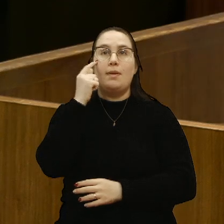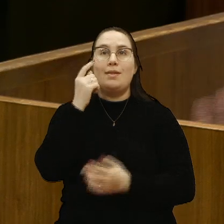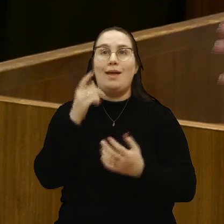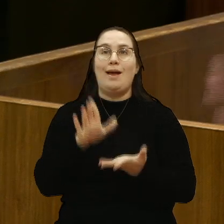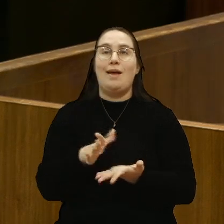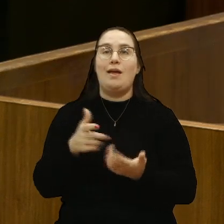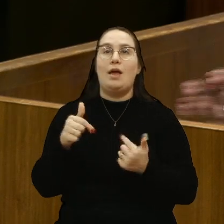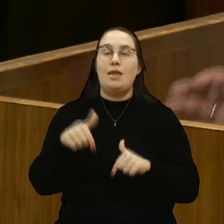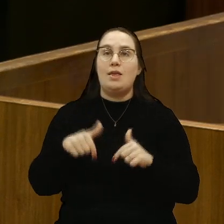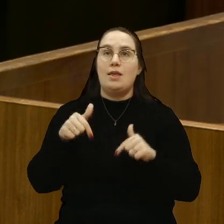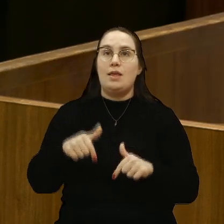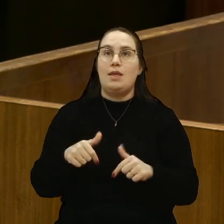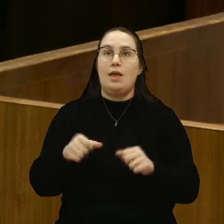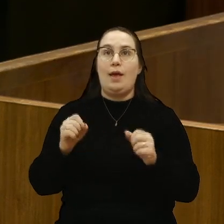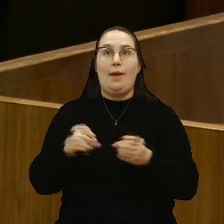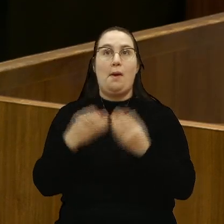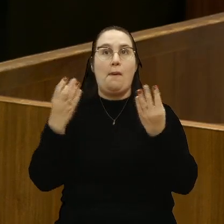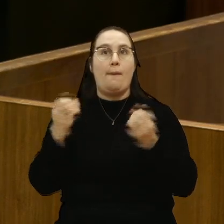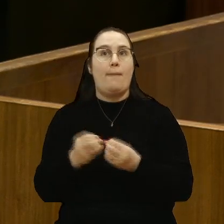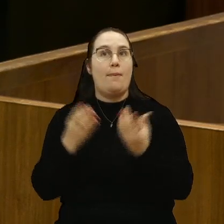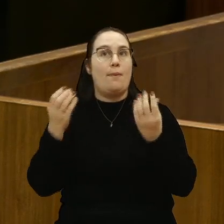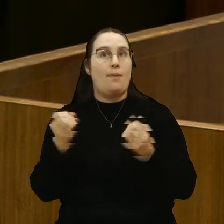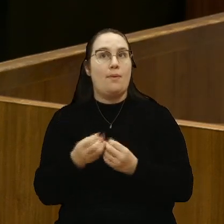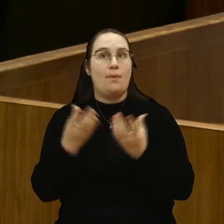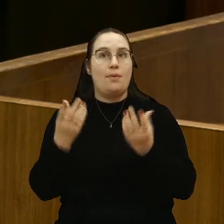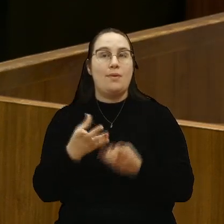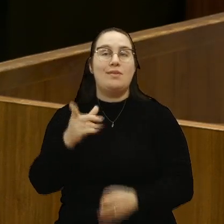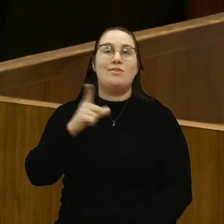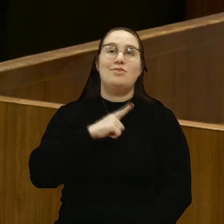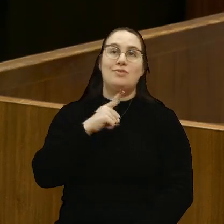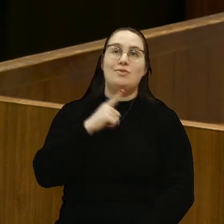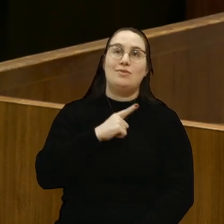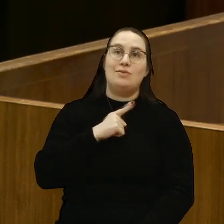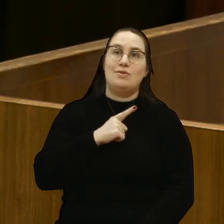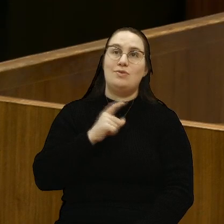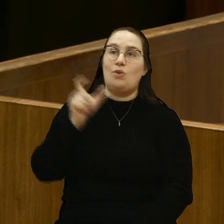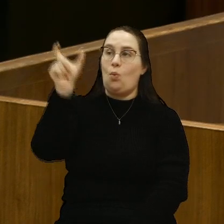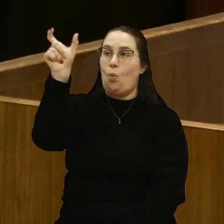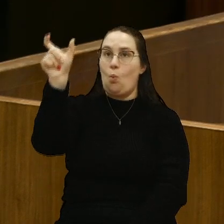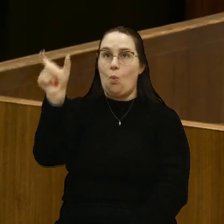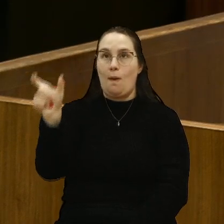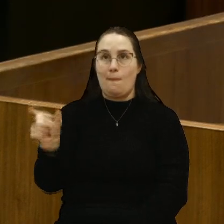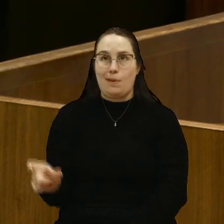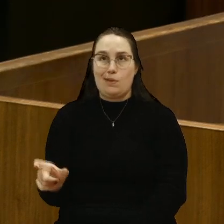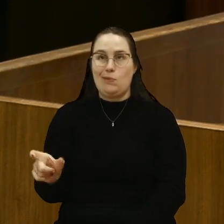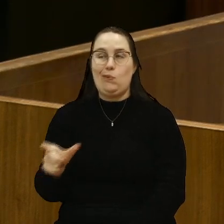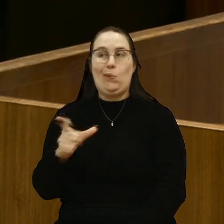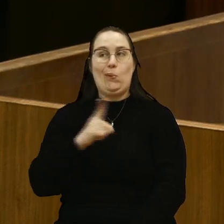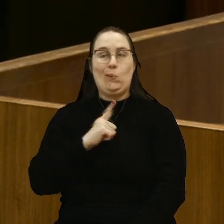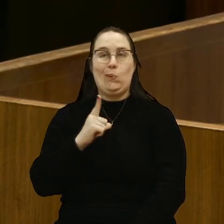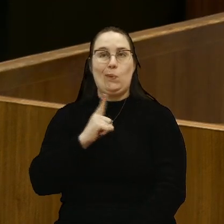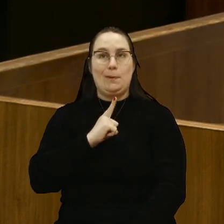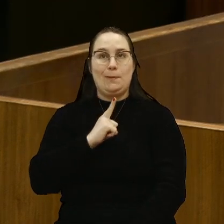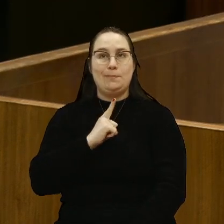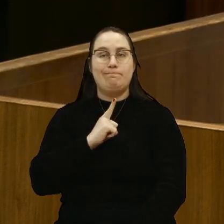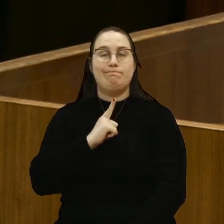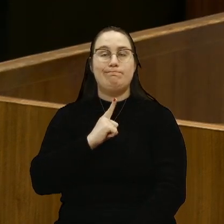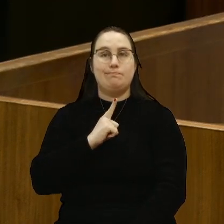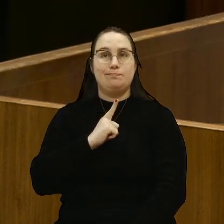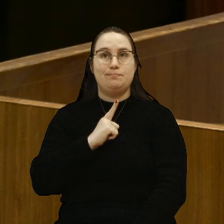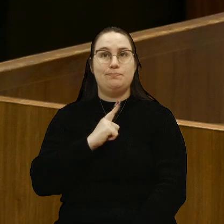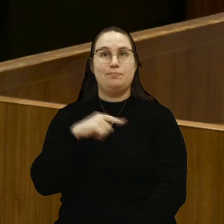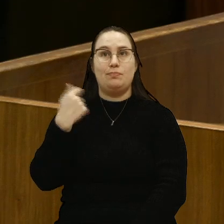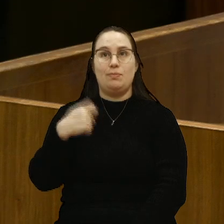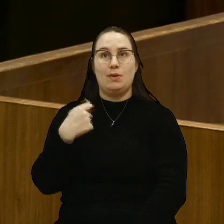nós estávamos aqui comemorando, existia um ser como muitos, que a gente sabe que existem, precisando